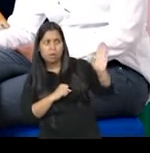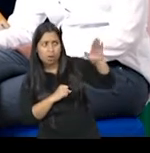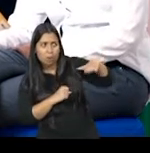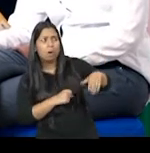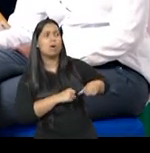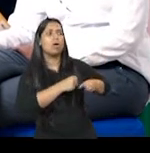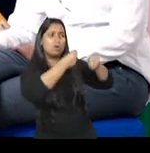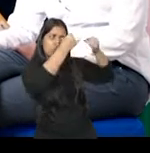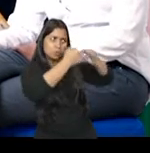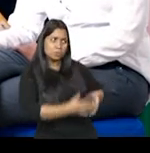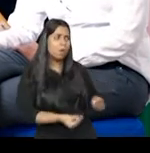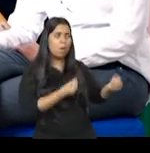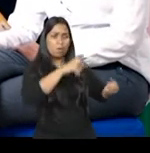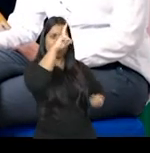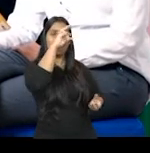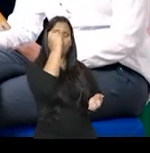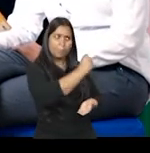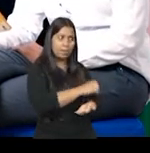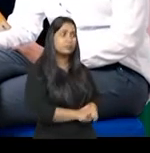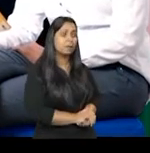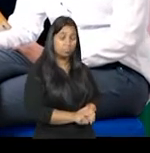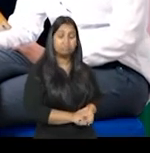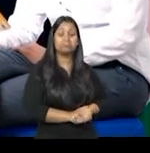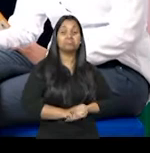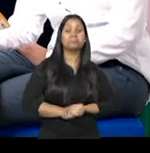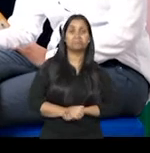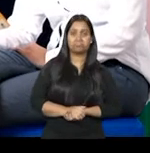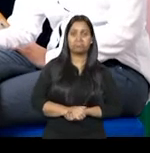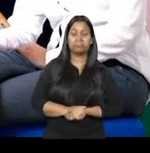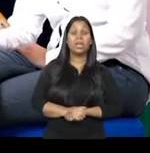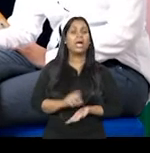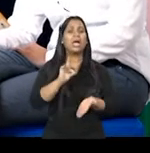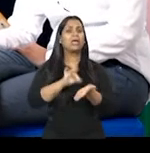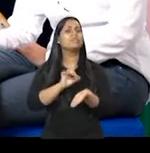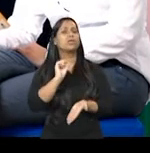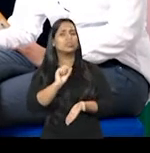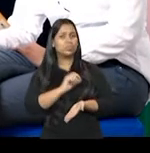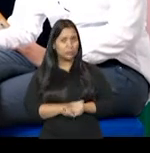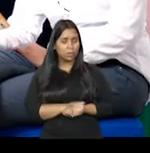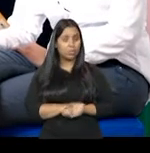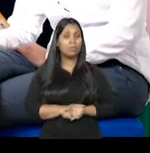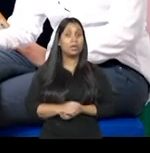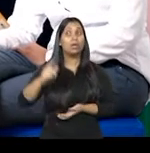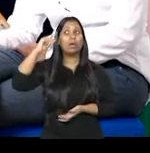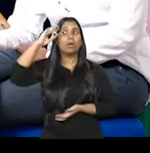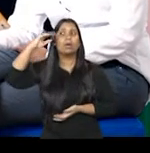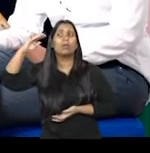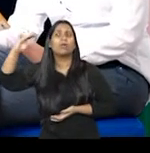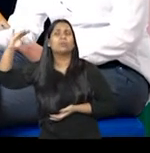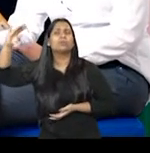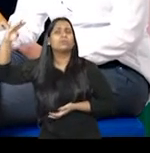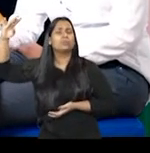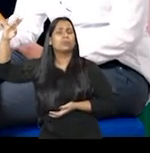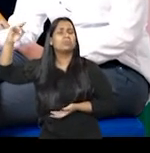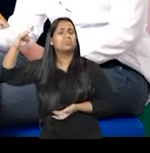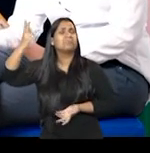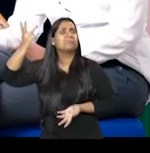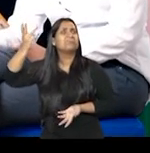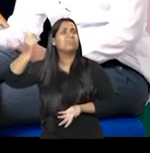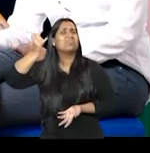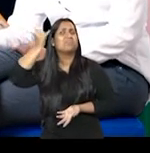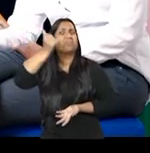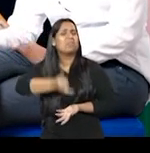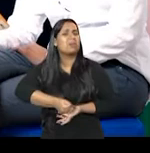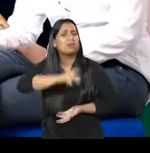Segue-se a receita e então entra o assassinato. A verdade é que só em abstrato me havia queixado de